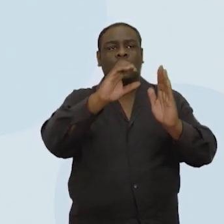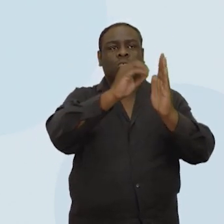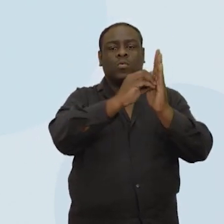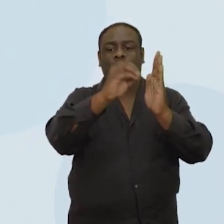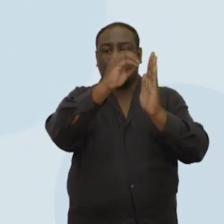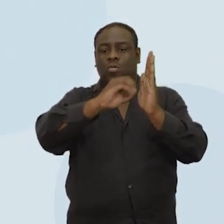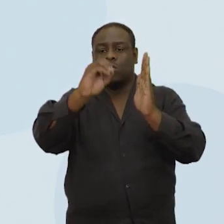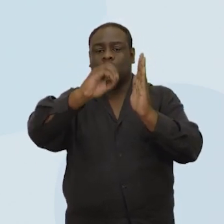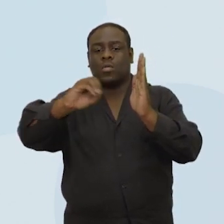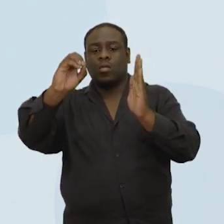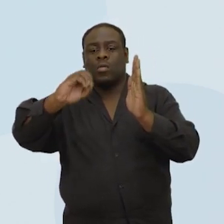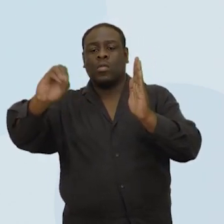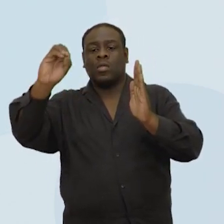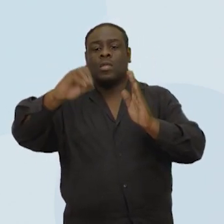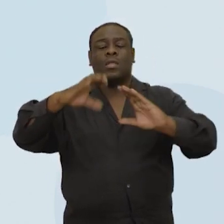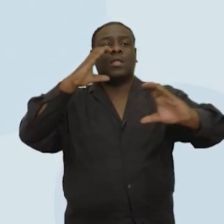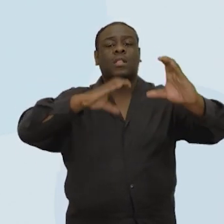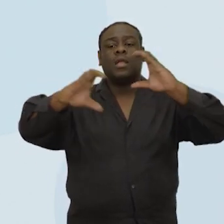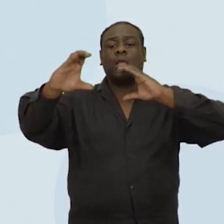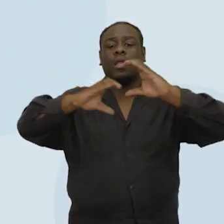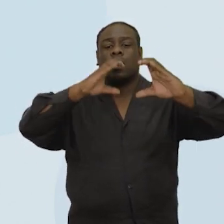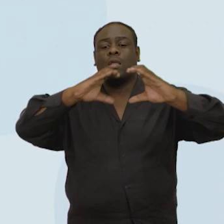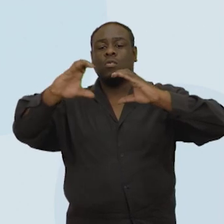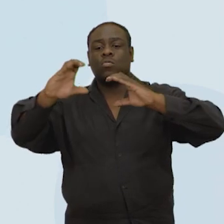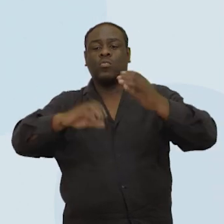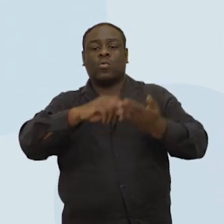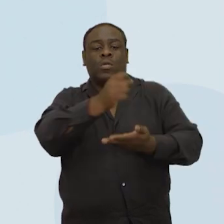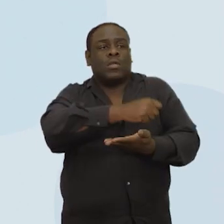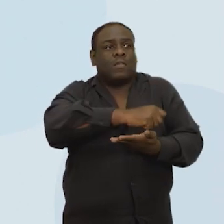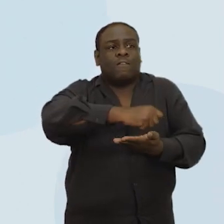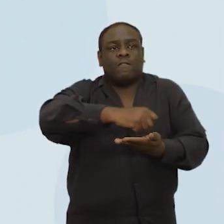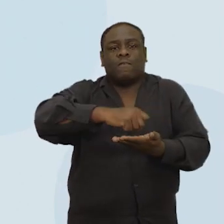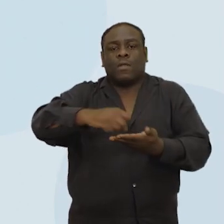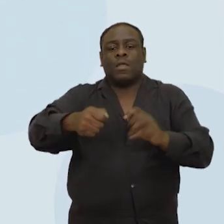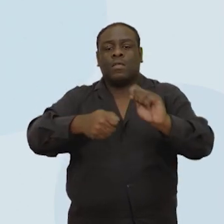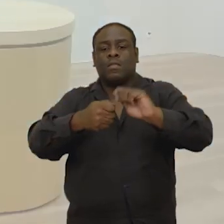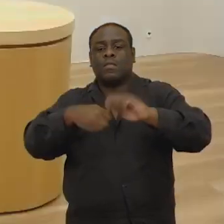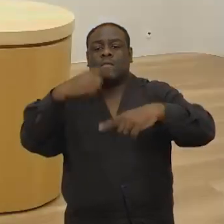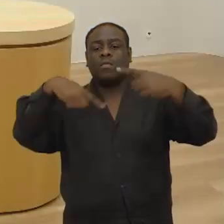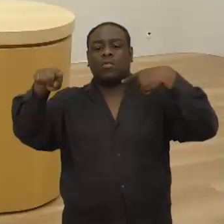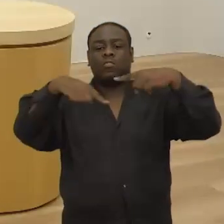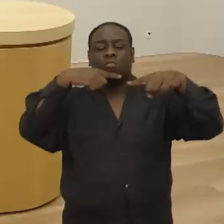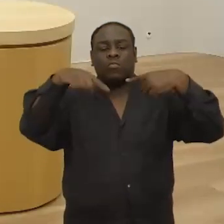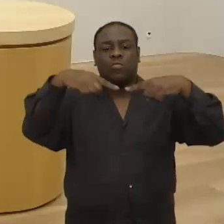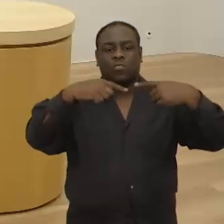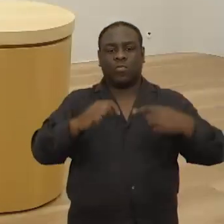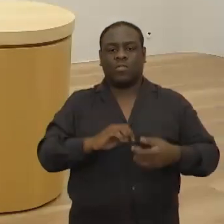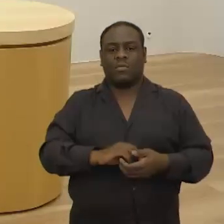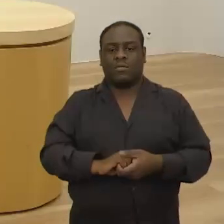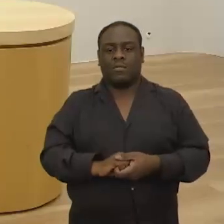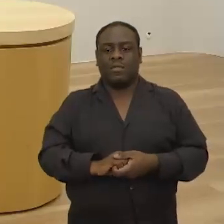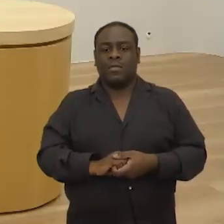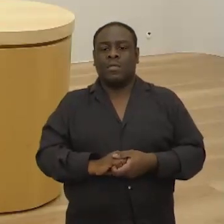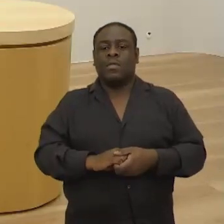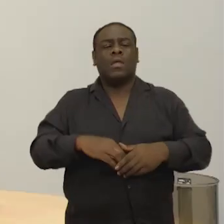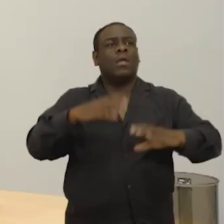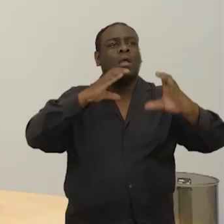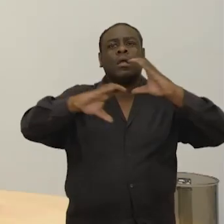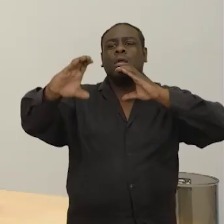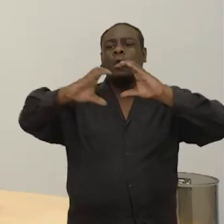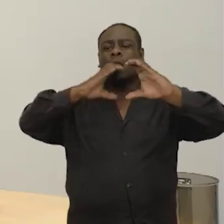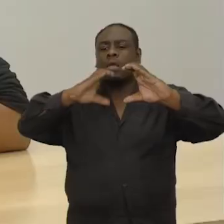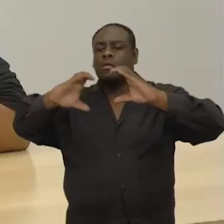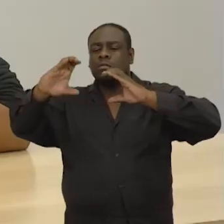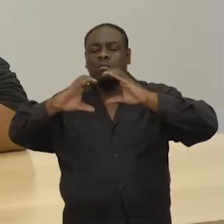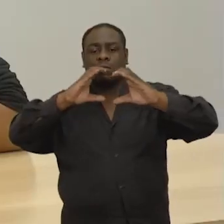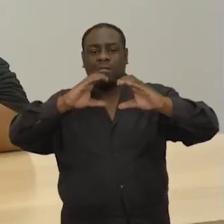é cantor e compositor com músicas na plataforma Spotify. Você sabia disso? Sabia, Ele já é cantor assisti até compositor, lives tem